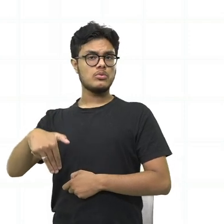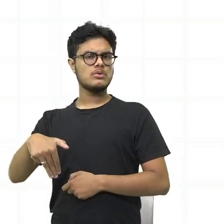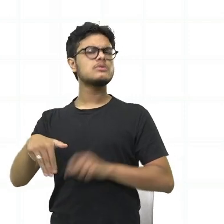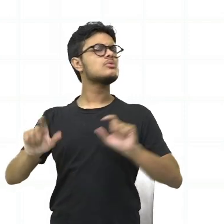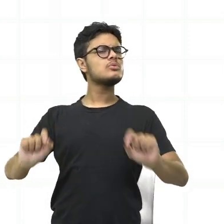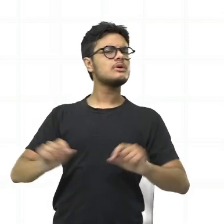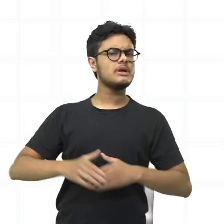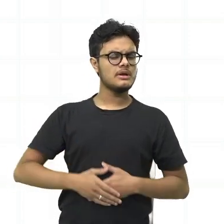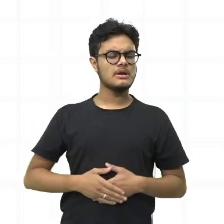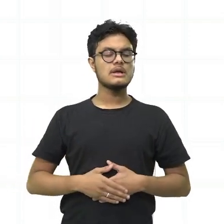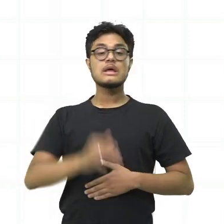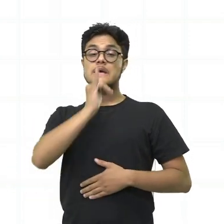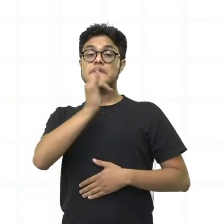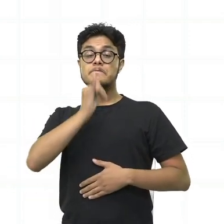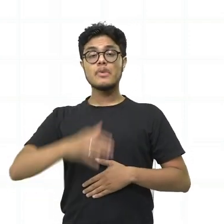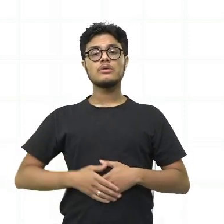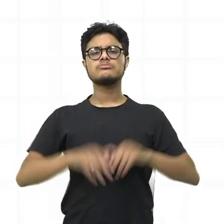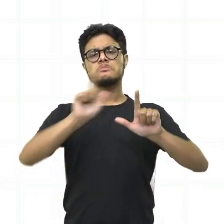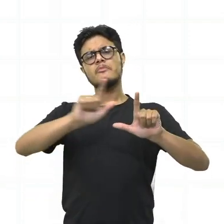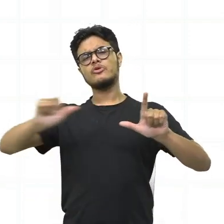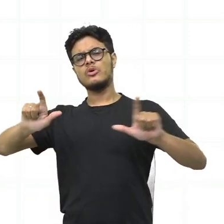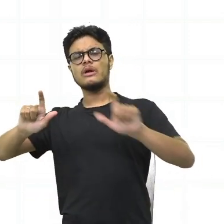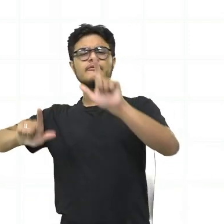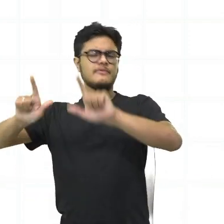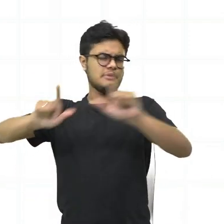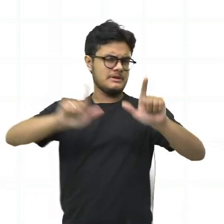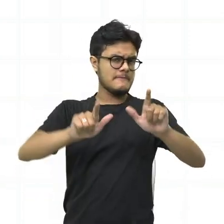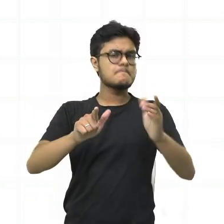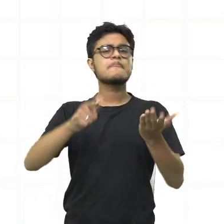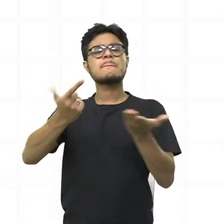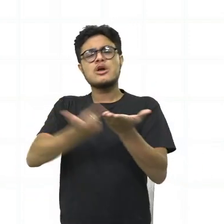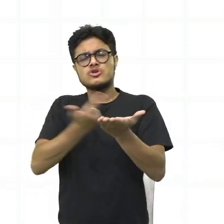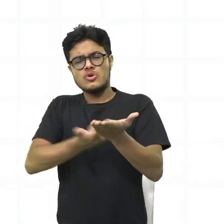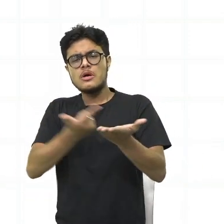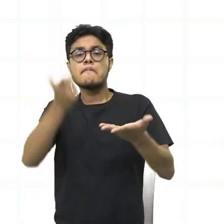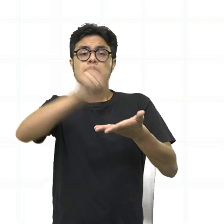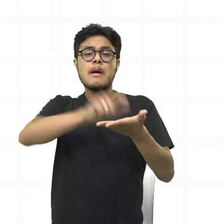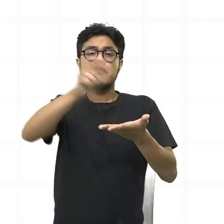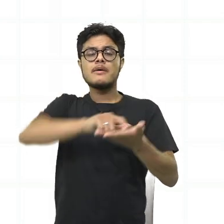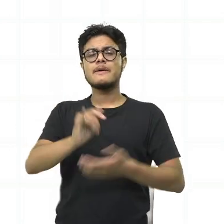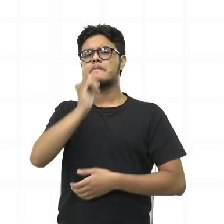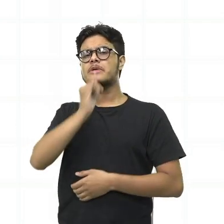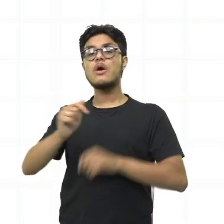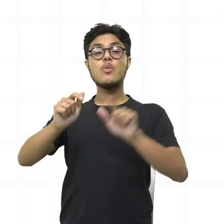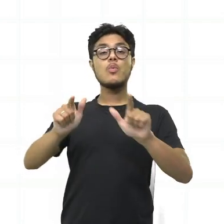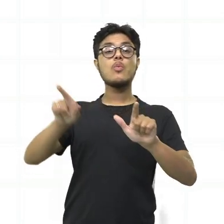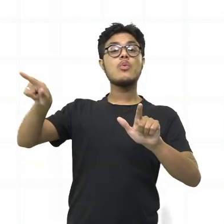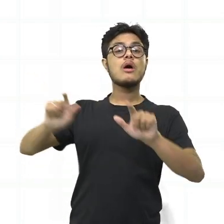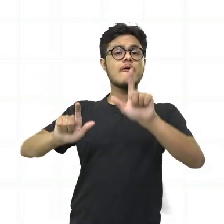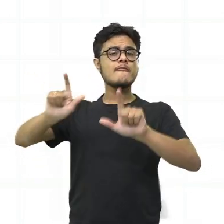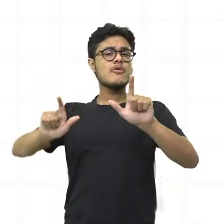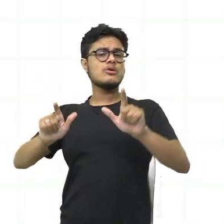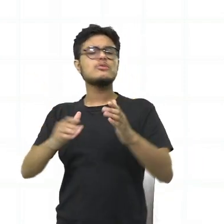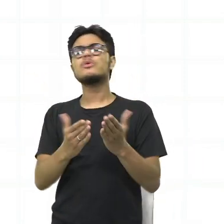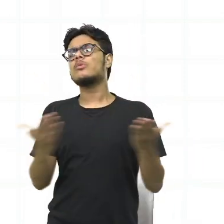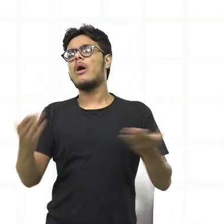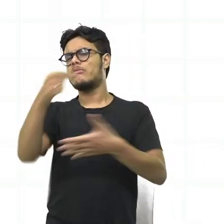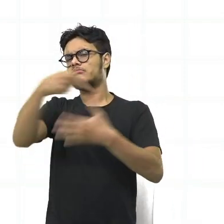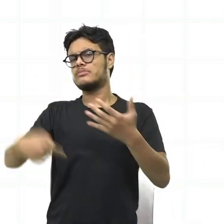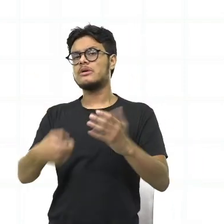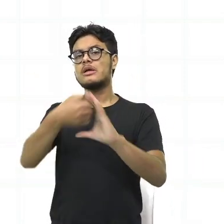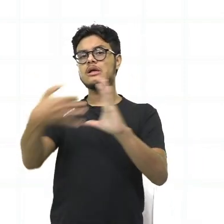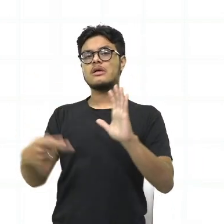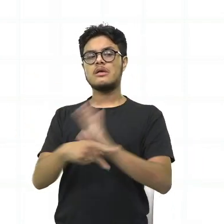de fotografias, selos ou figurinhas, né? Ah, fulano tem um álbum, né? Um álbum de quê? Aí você